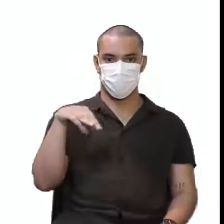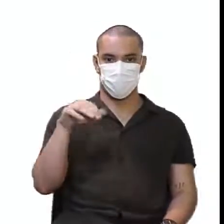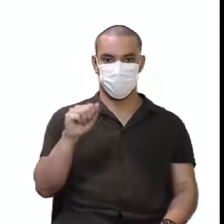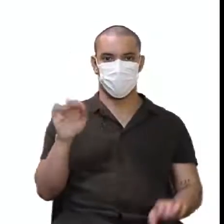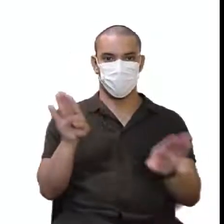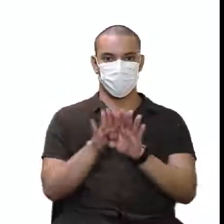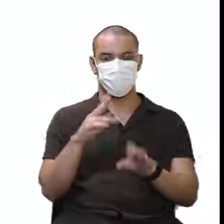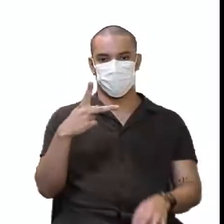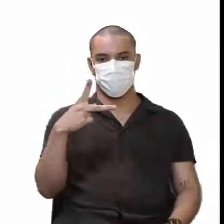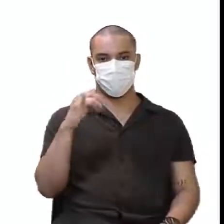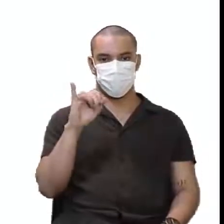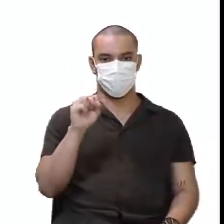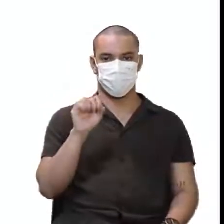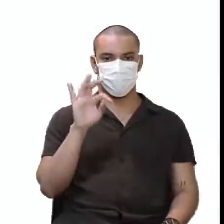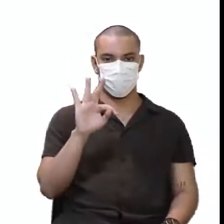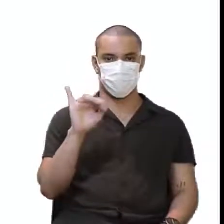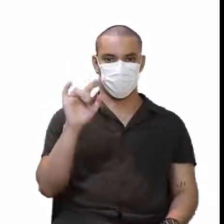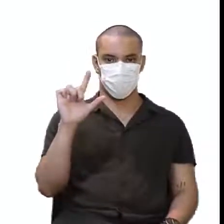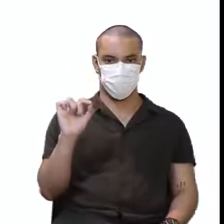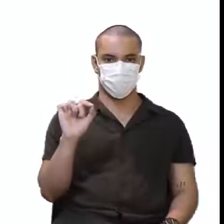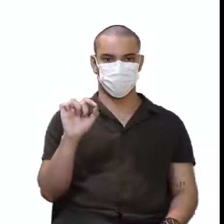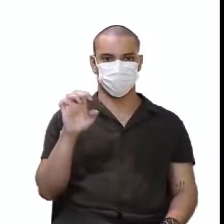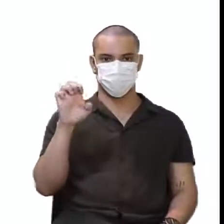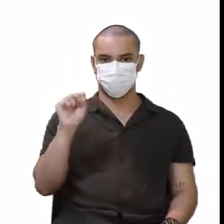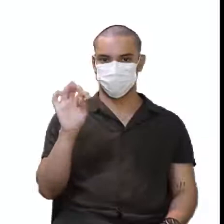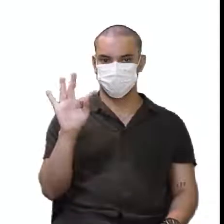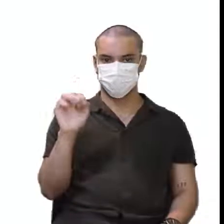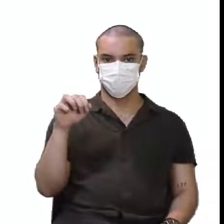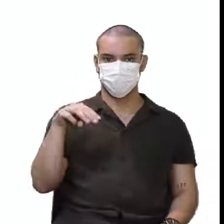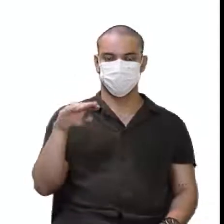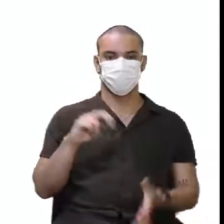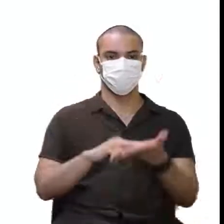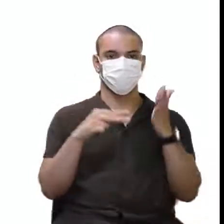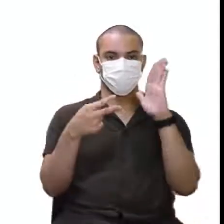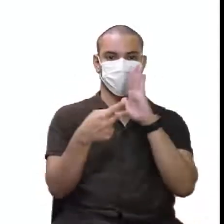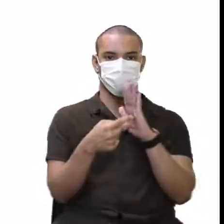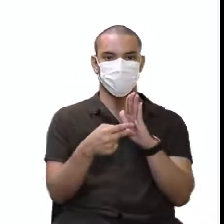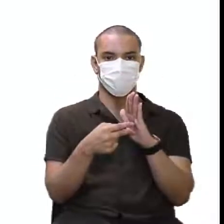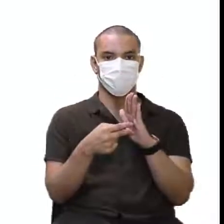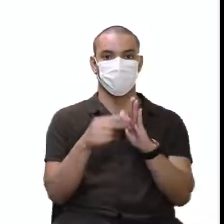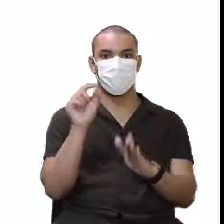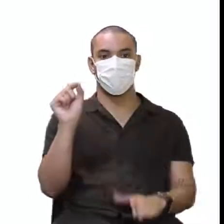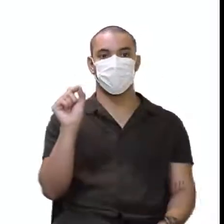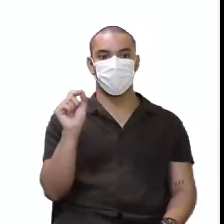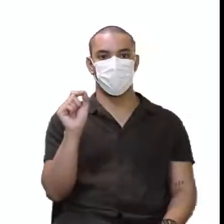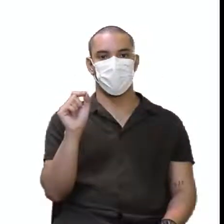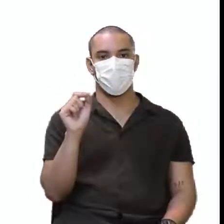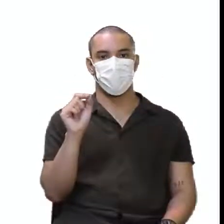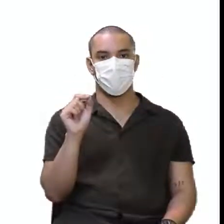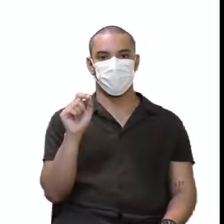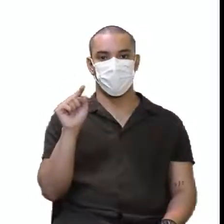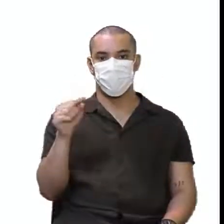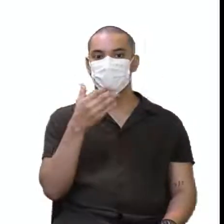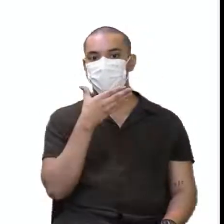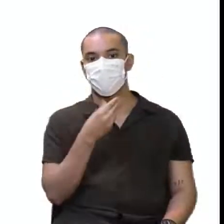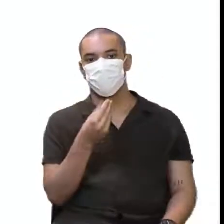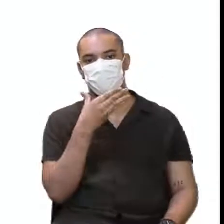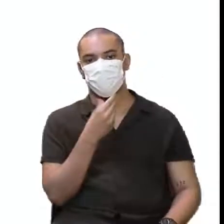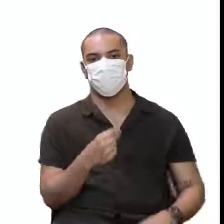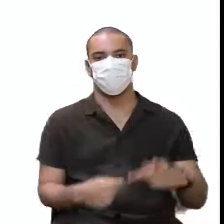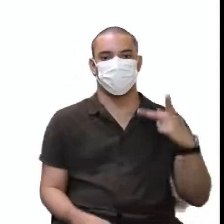pistilo. Estame é a estrutura masculina,